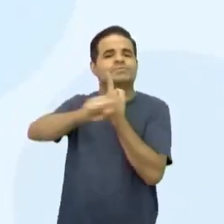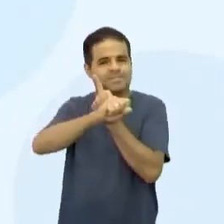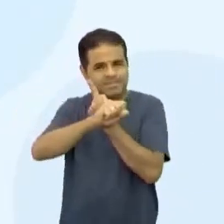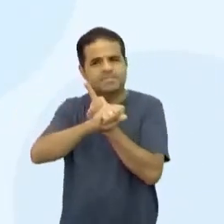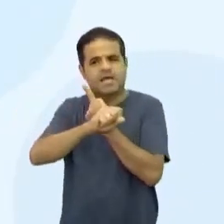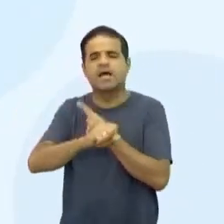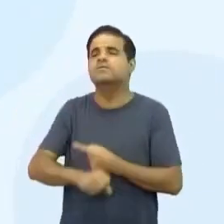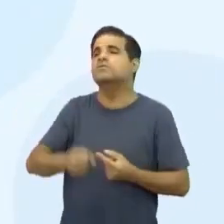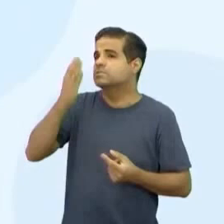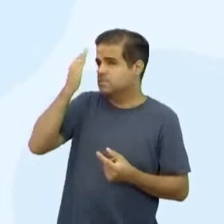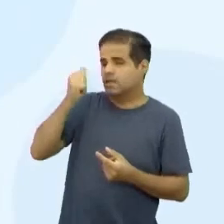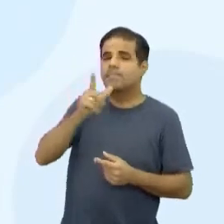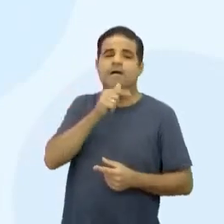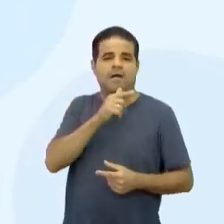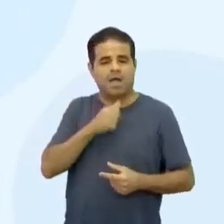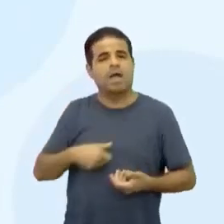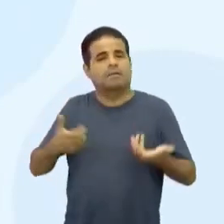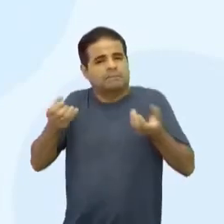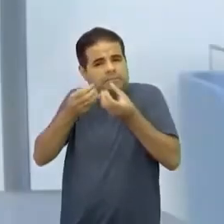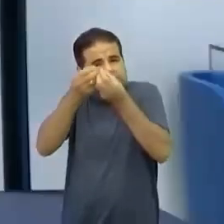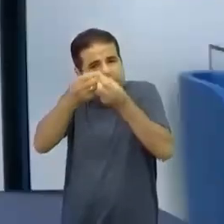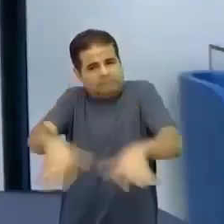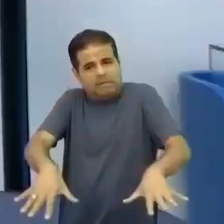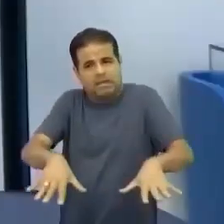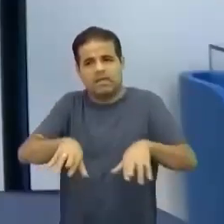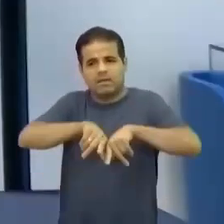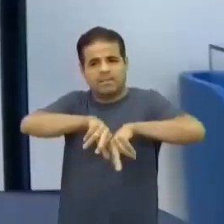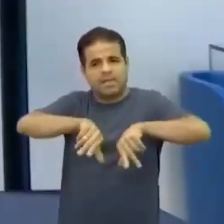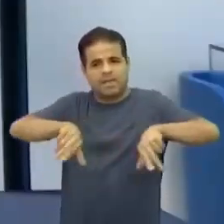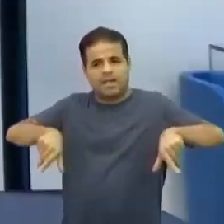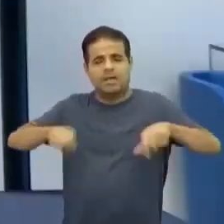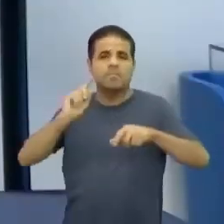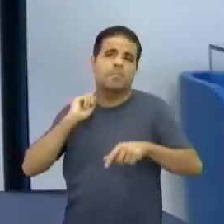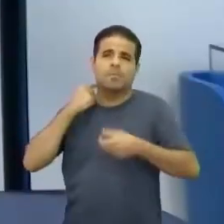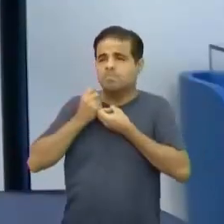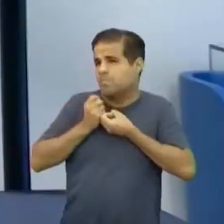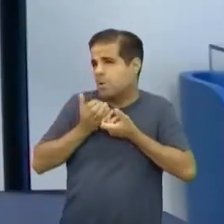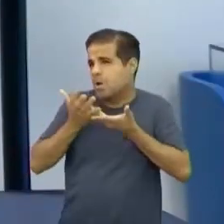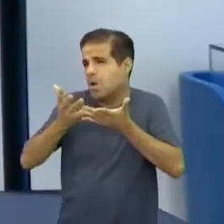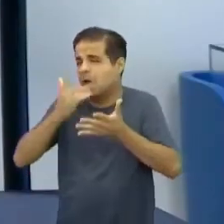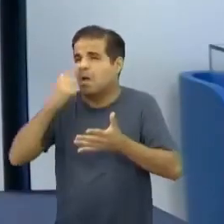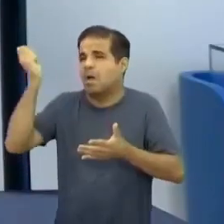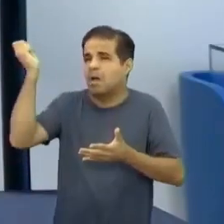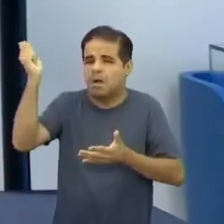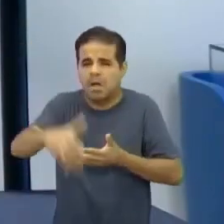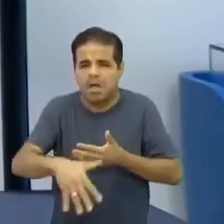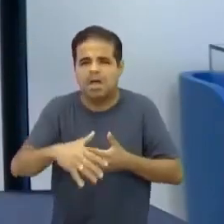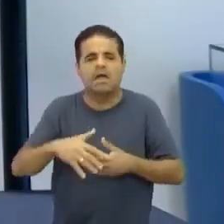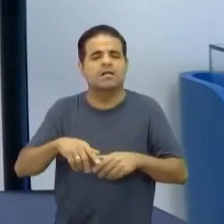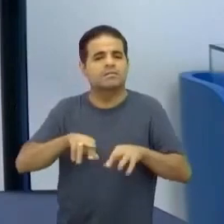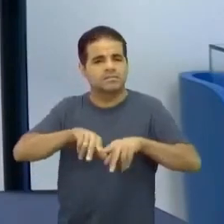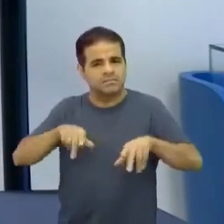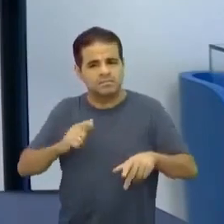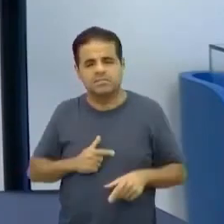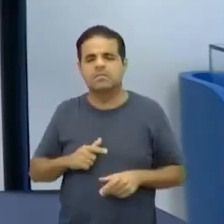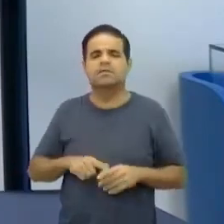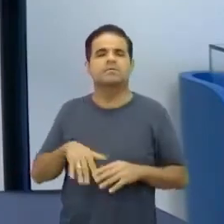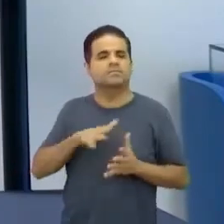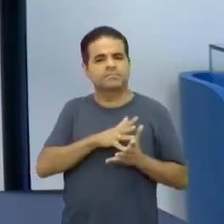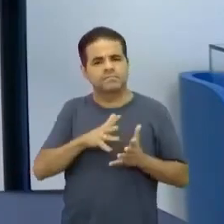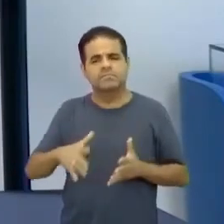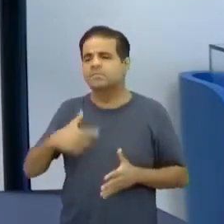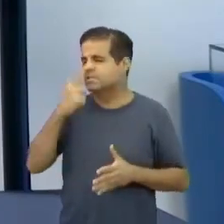nós vemos que a água ela sofre prejuízos advindos de poluição, do descarte irregular de lixo. Nós temos aí de